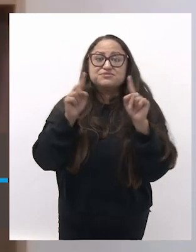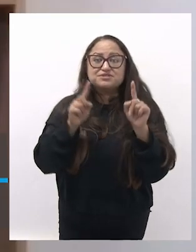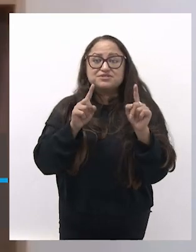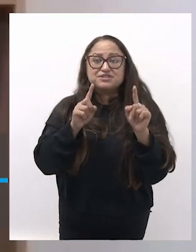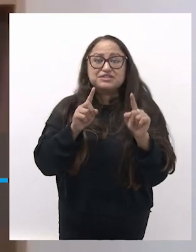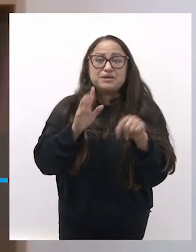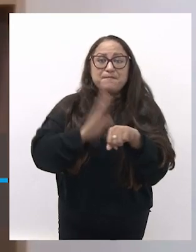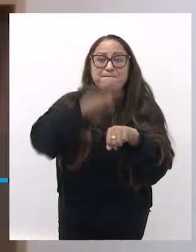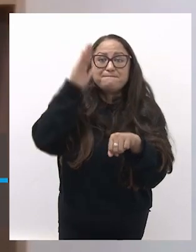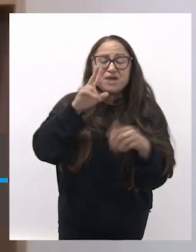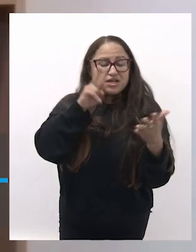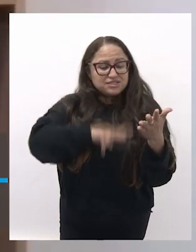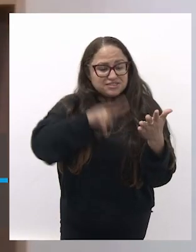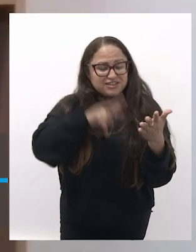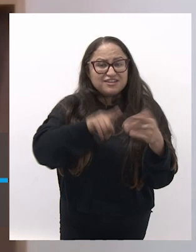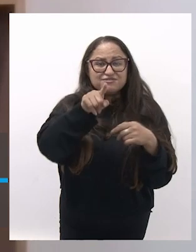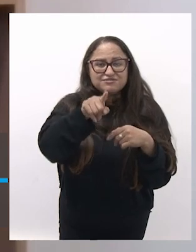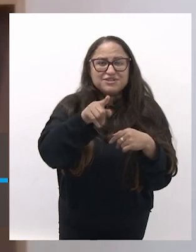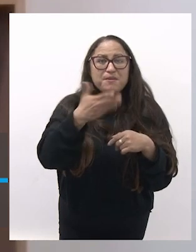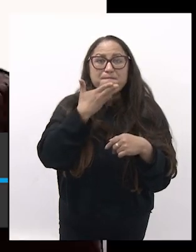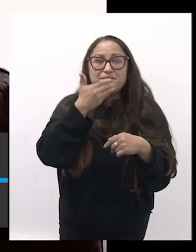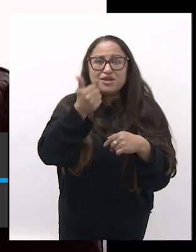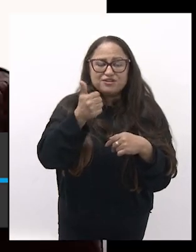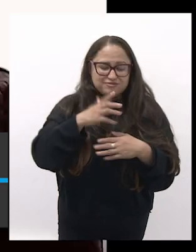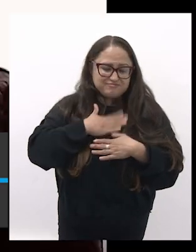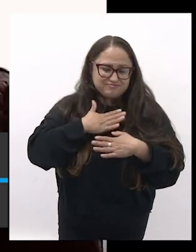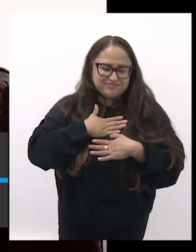Bom, Janaína, eu queria agradecer você